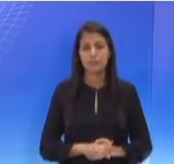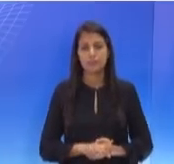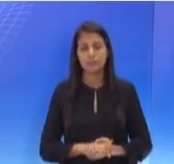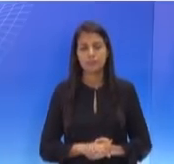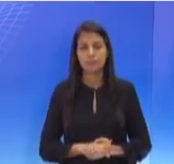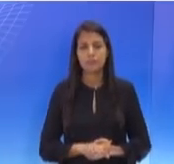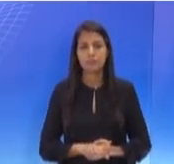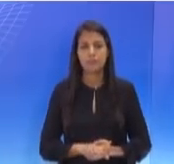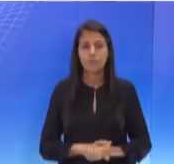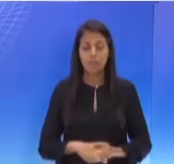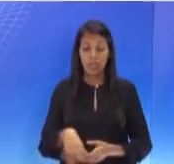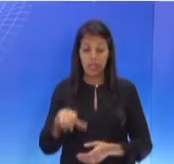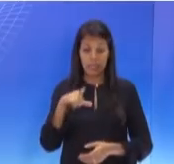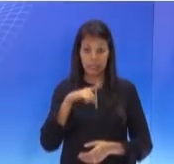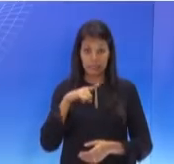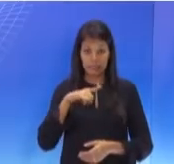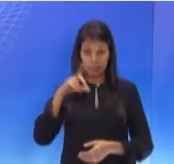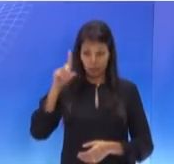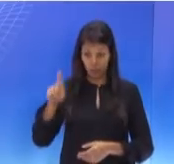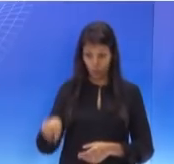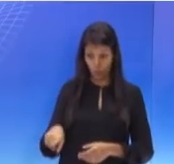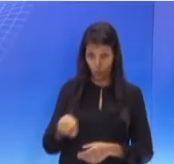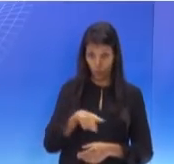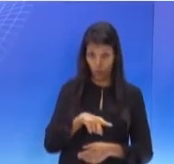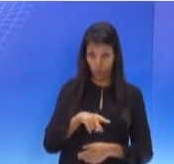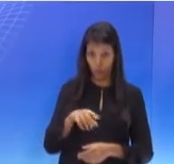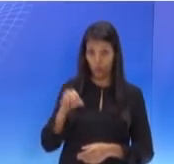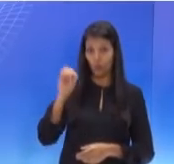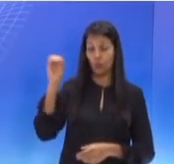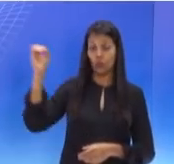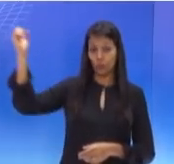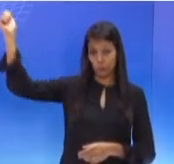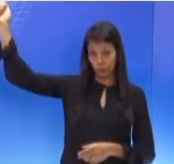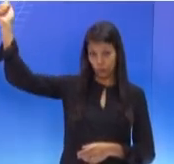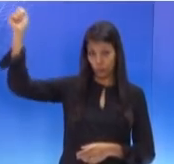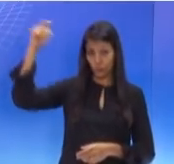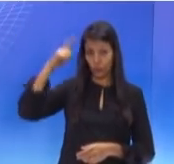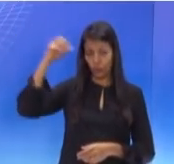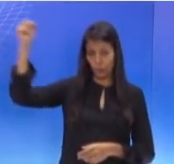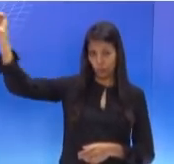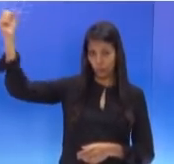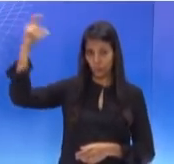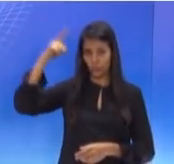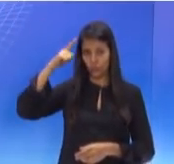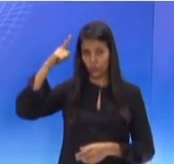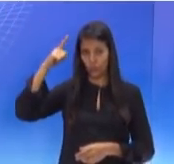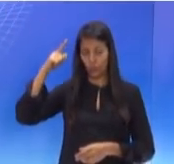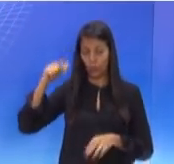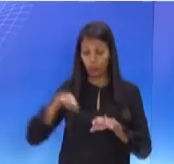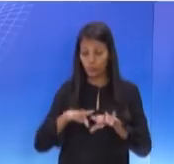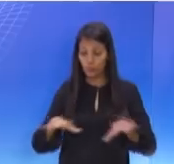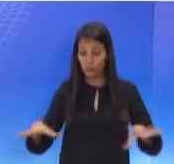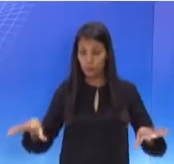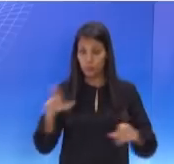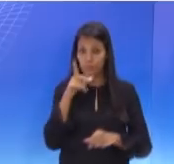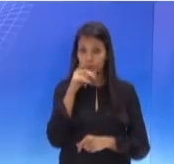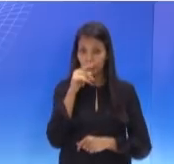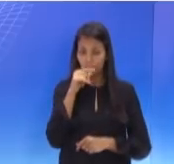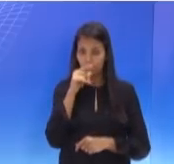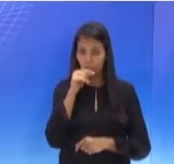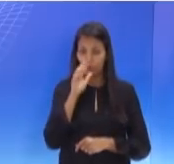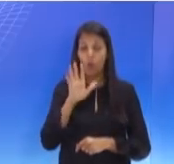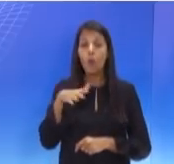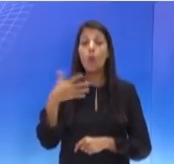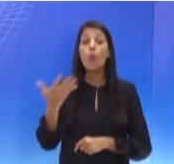nós temos uma inclinação do Sol, certo? Refletindo em cima de uma superfície. Quando